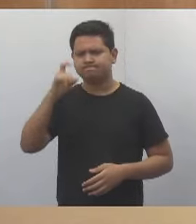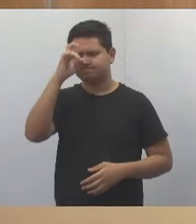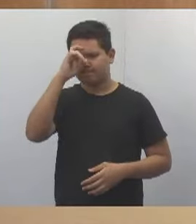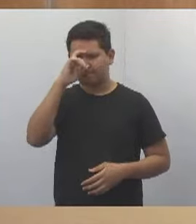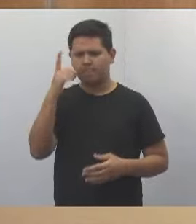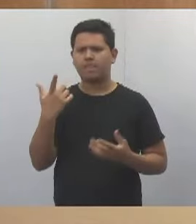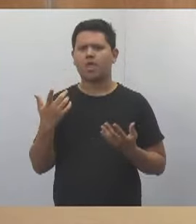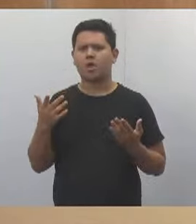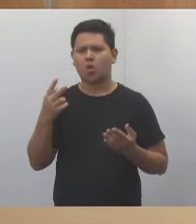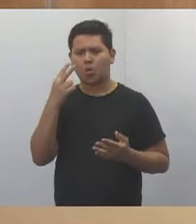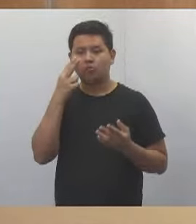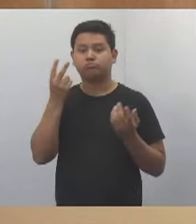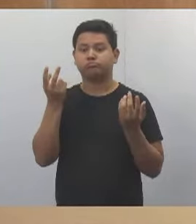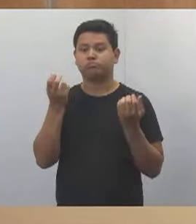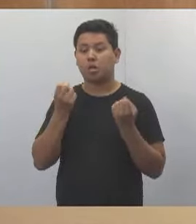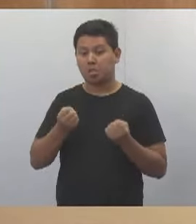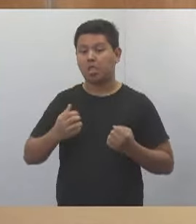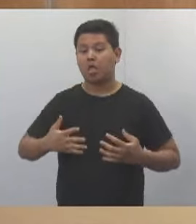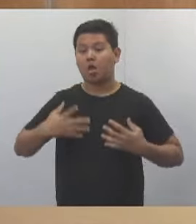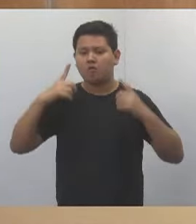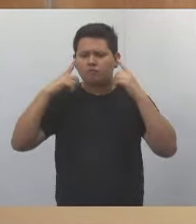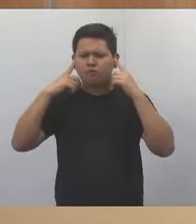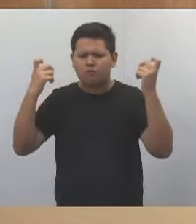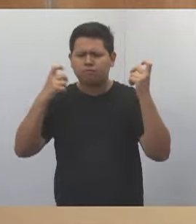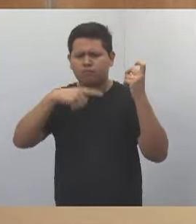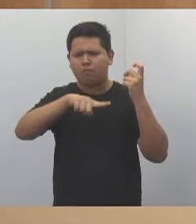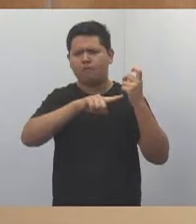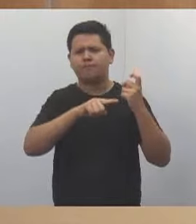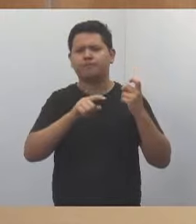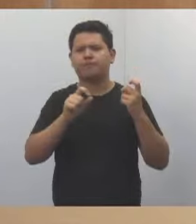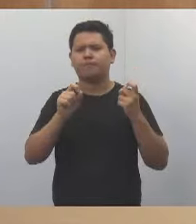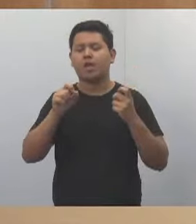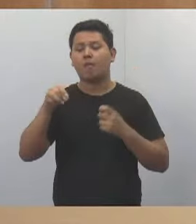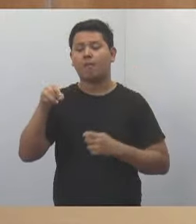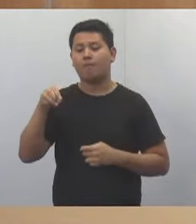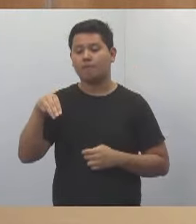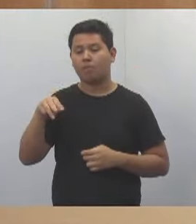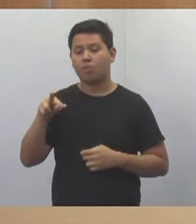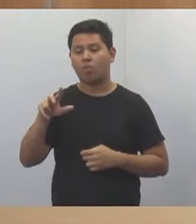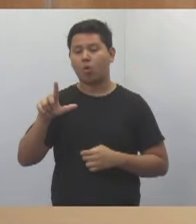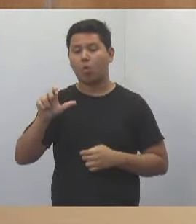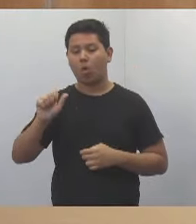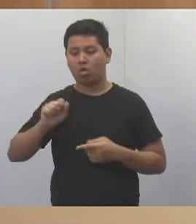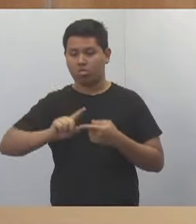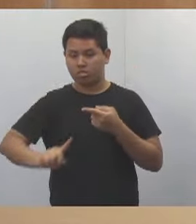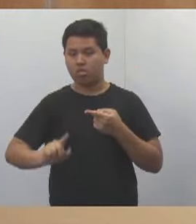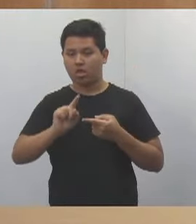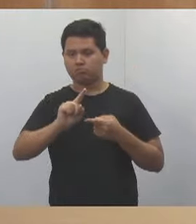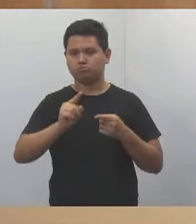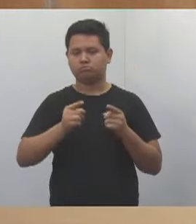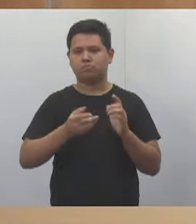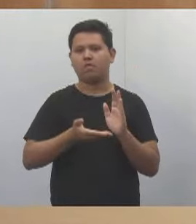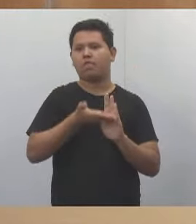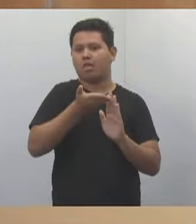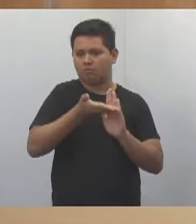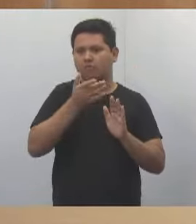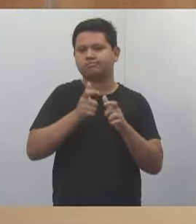mais vulneráveis a ruídos, a multa estabelecida será aplicada em dobro.